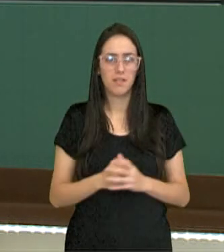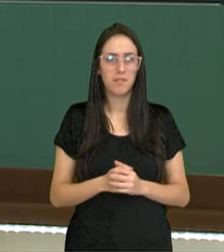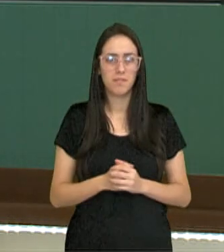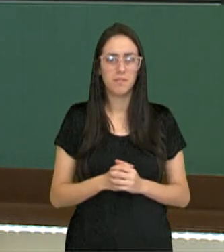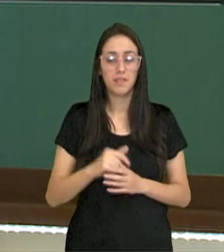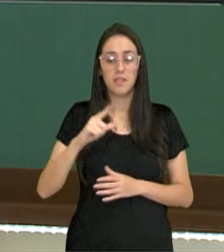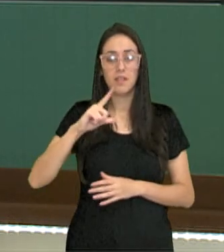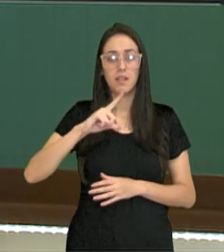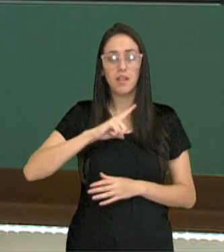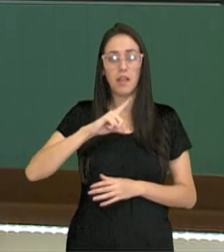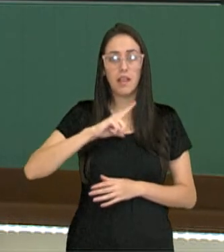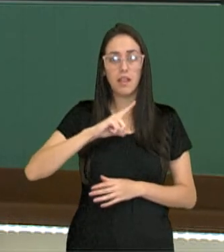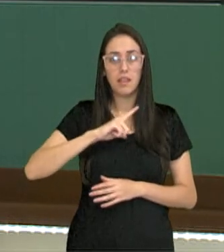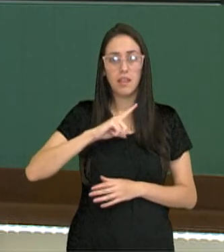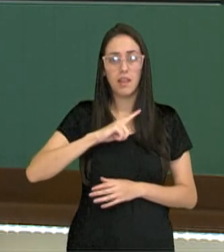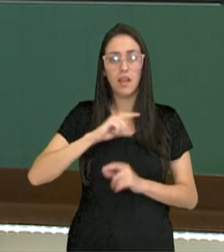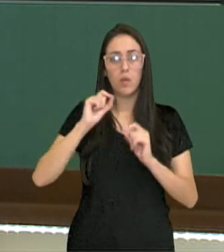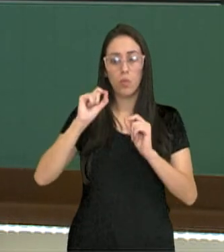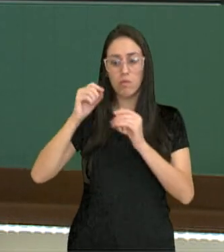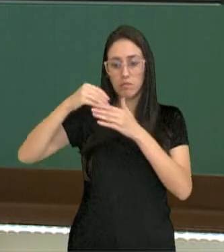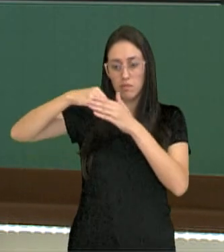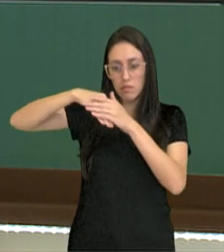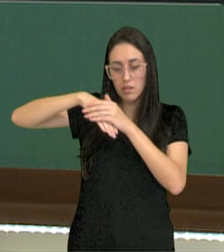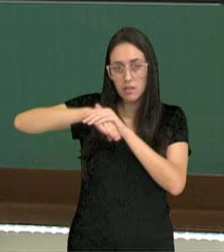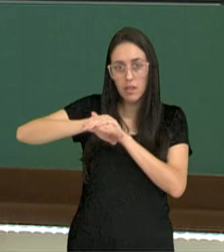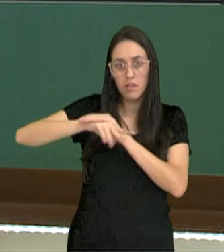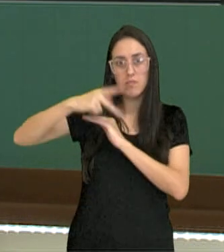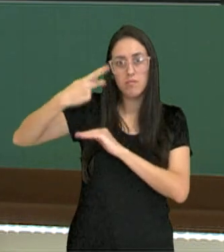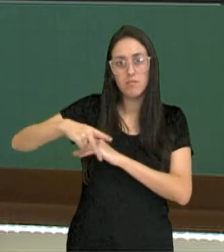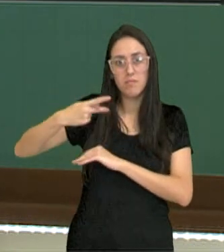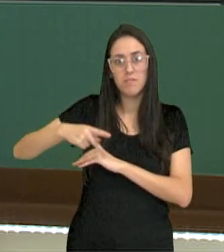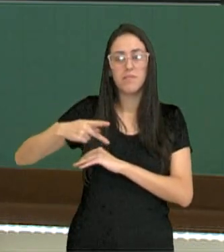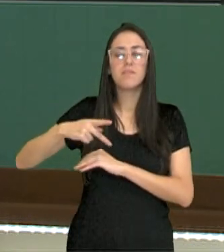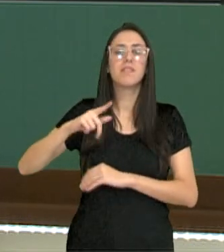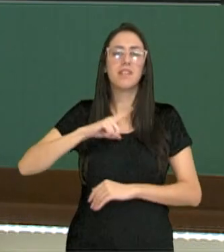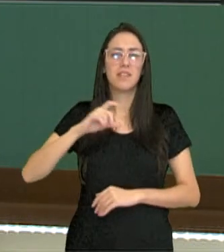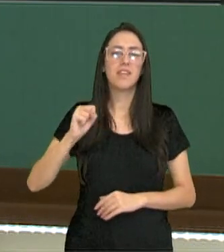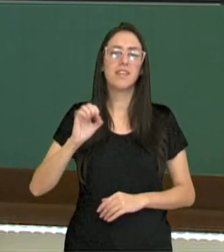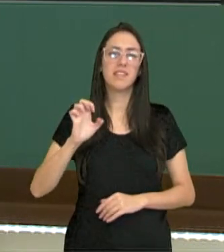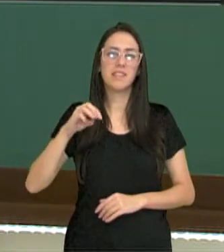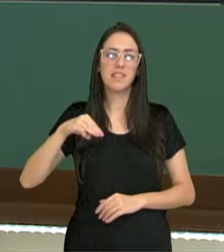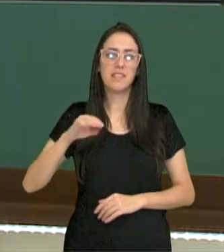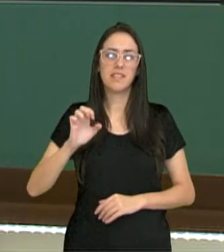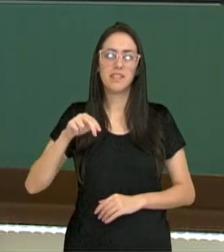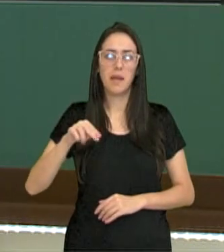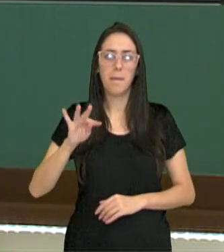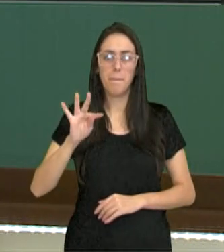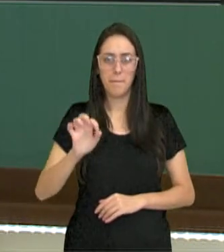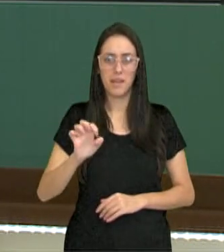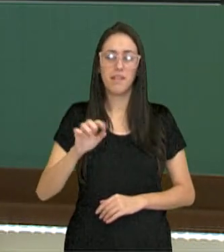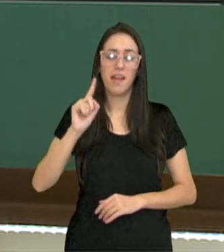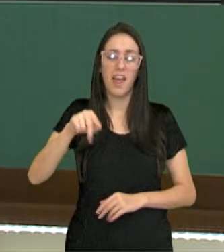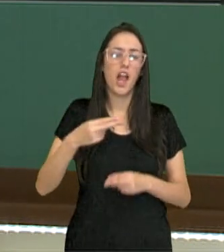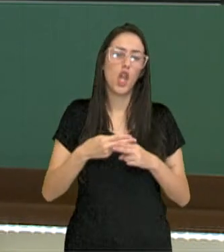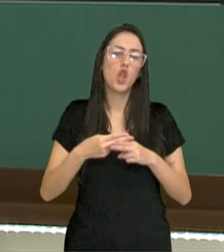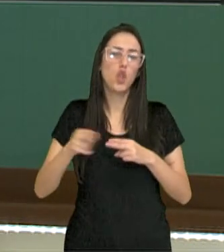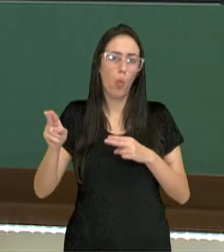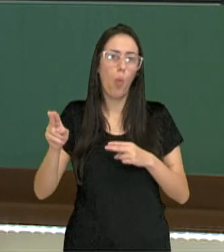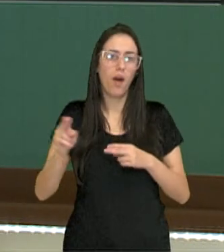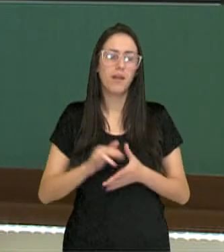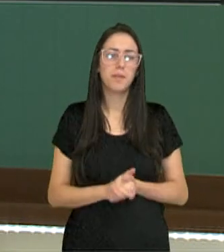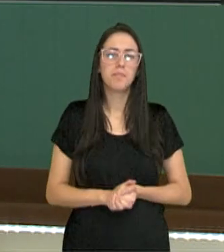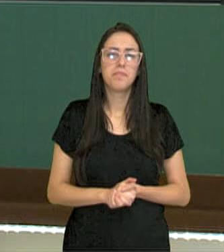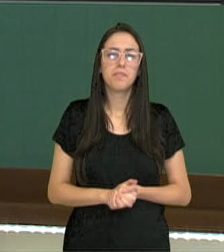estão guardando no seu interior esta semente. Então, por isso que nós dizemos que ela é nua. E aqui tem